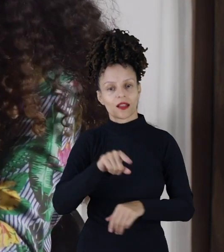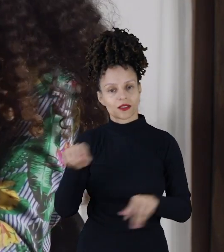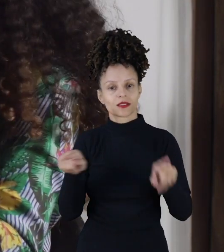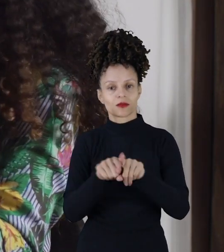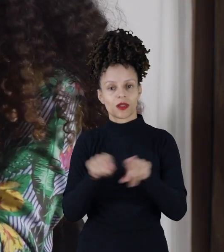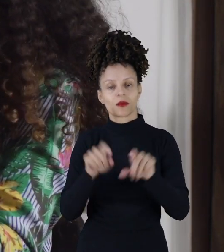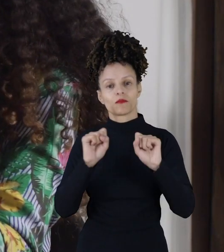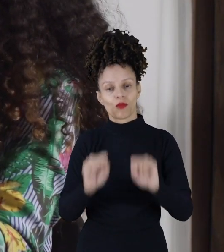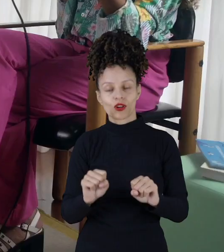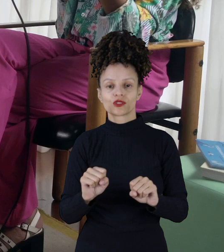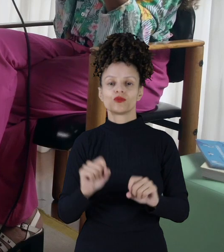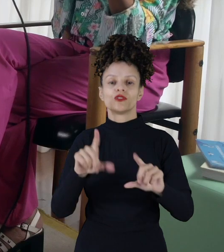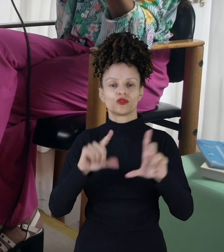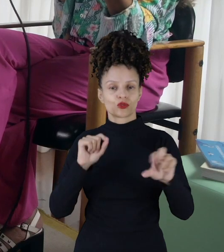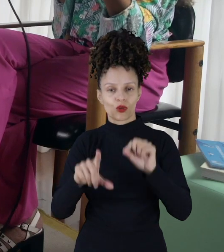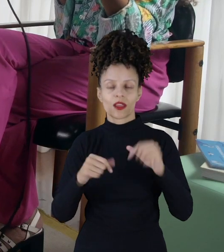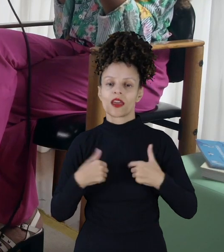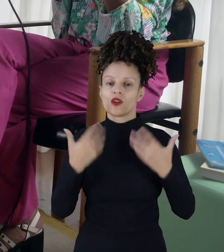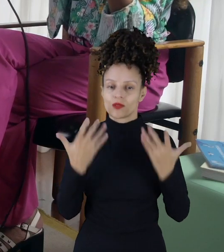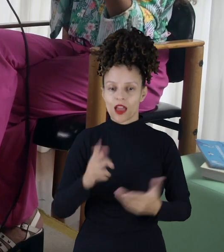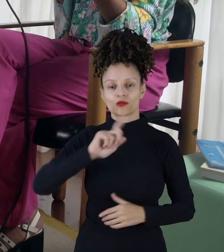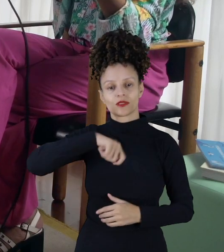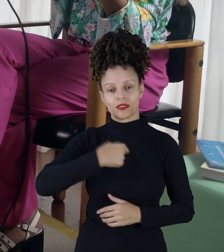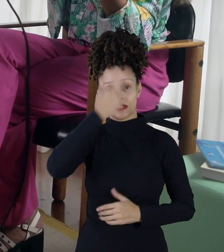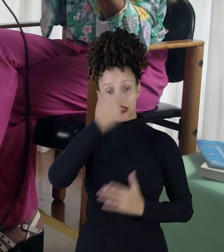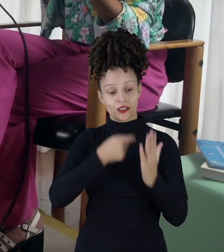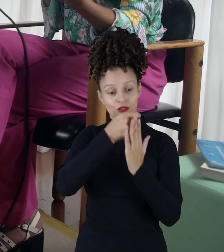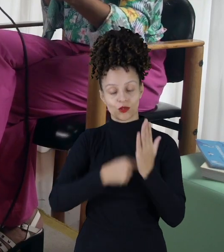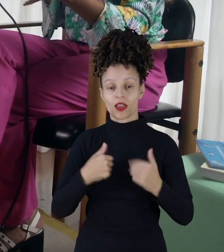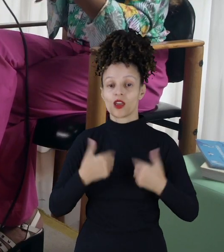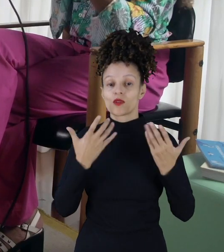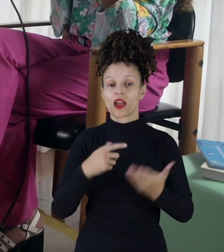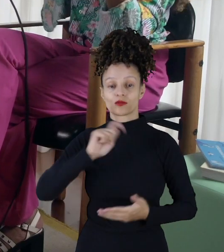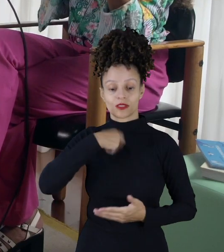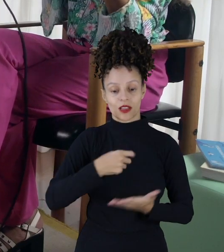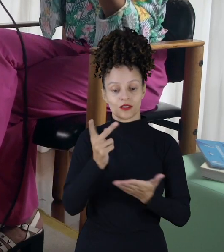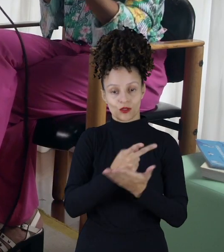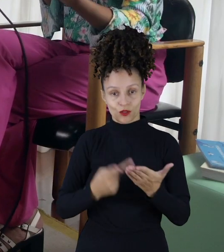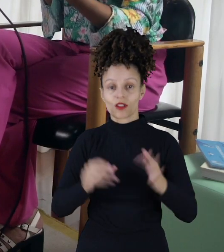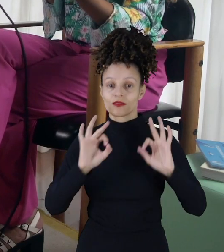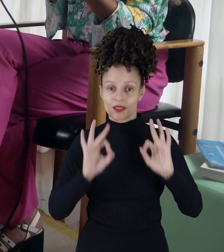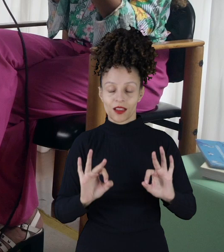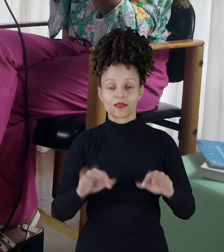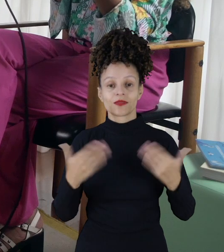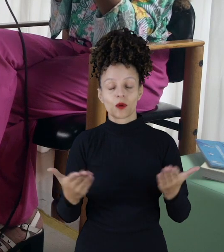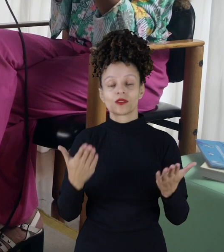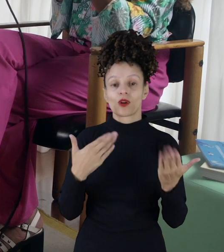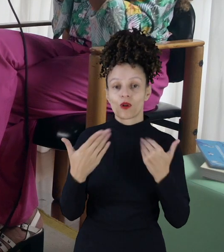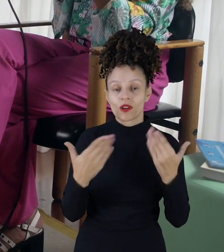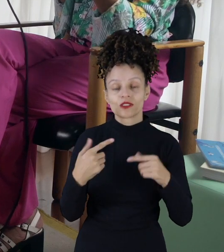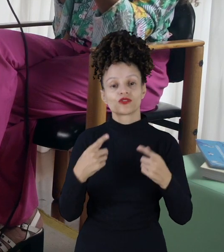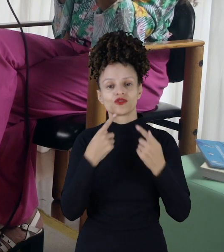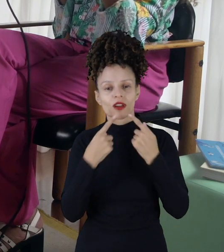que elas também possam, por que não, escolher: eu quero ser escritora, eu quero ser ilustradora. Sim, né? sim. E